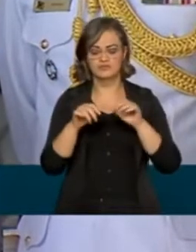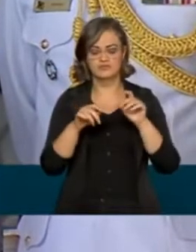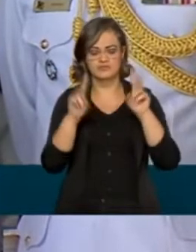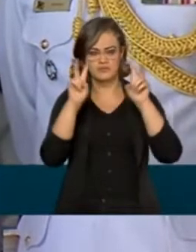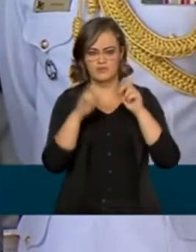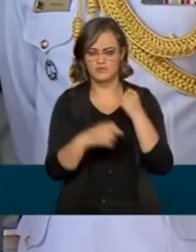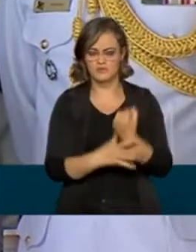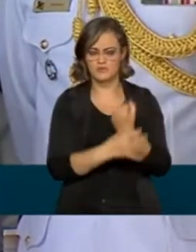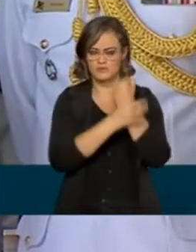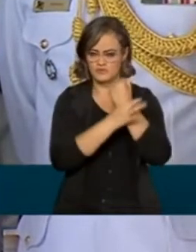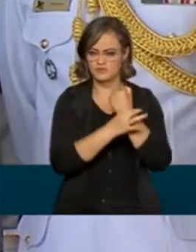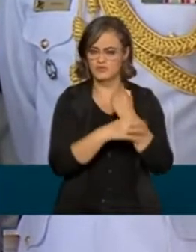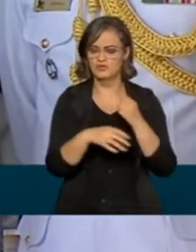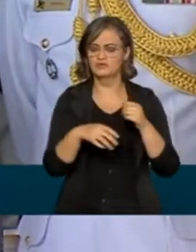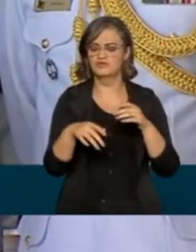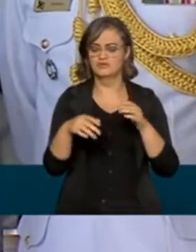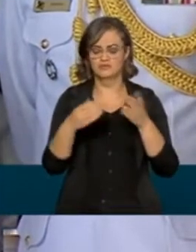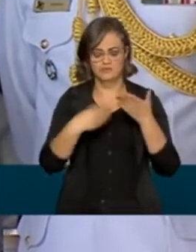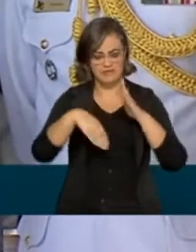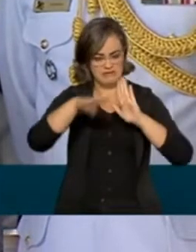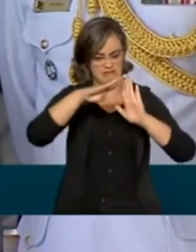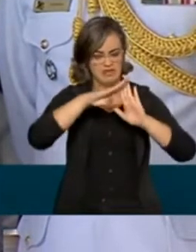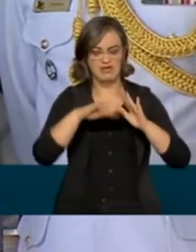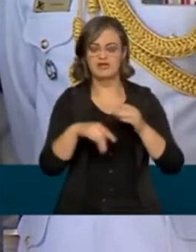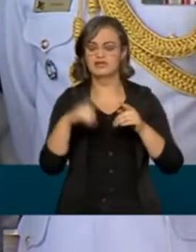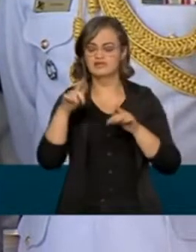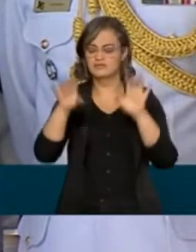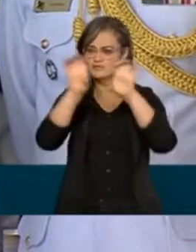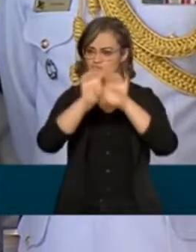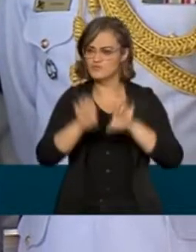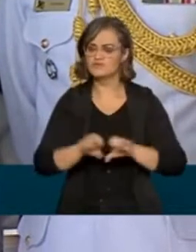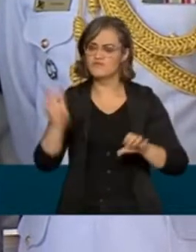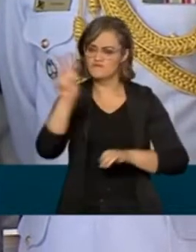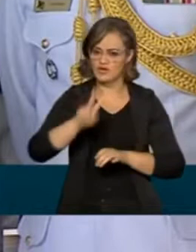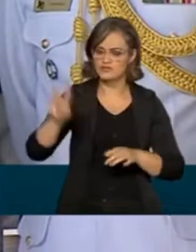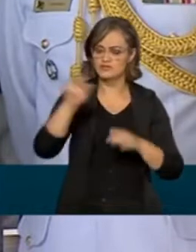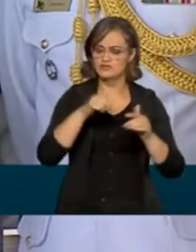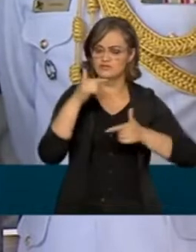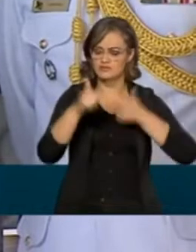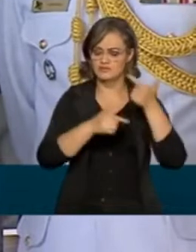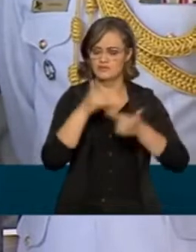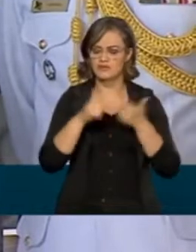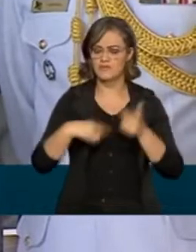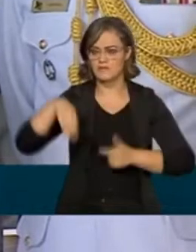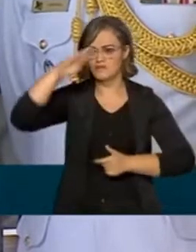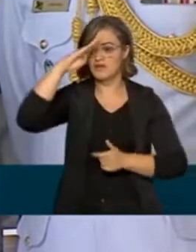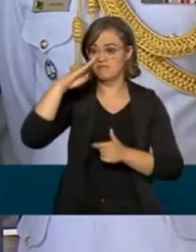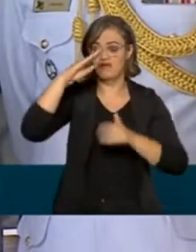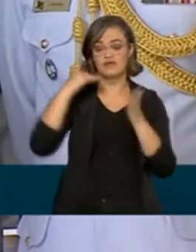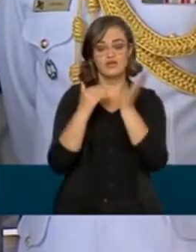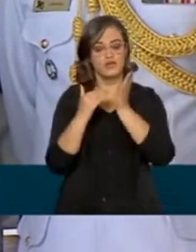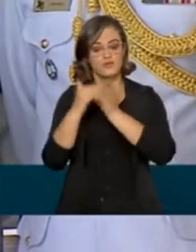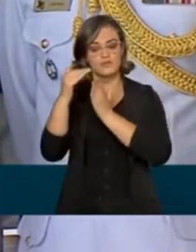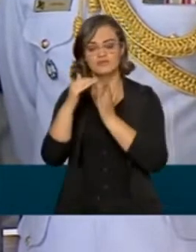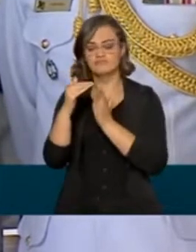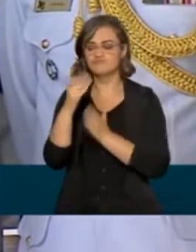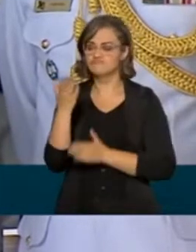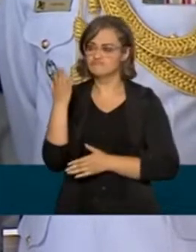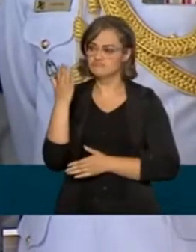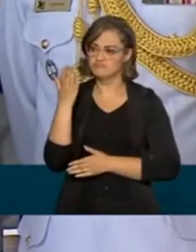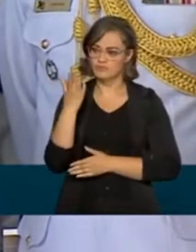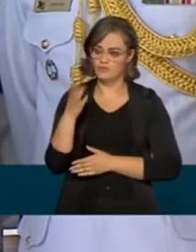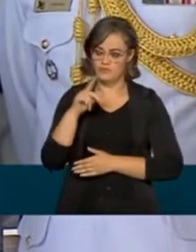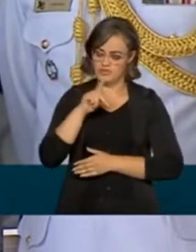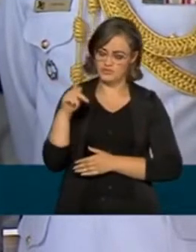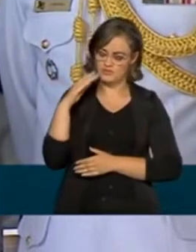dos militares das Forças Armadas e da reestruturação e valorização da carreira militar, que teve o empenho pessoal do senhor Presidente